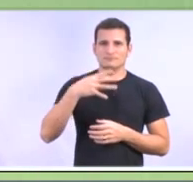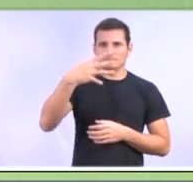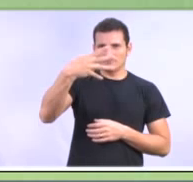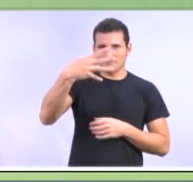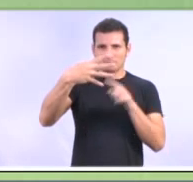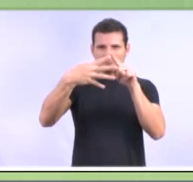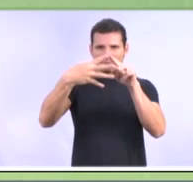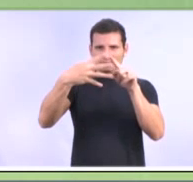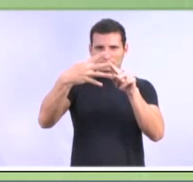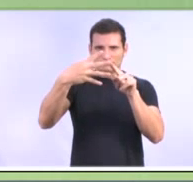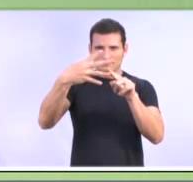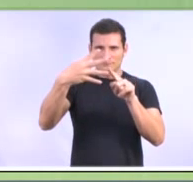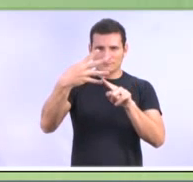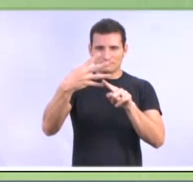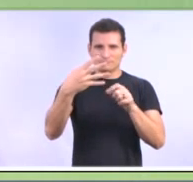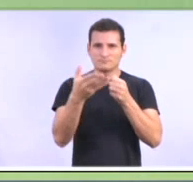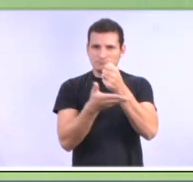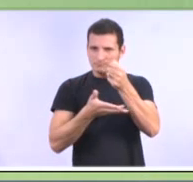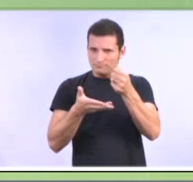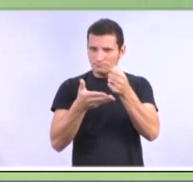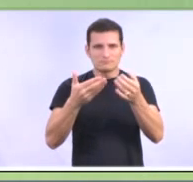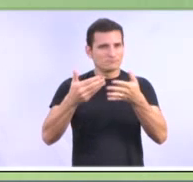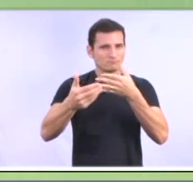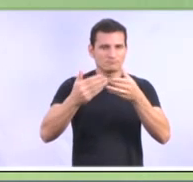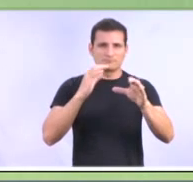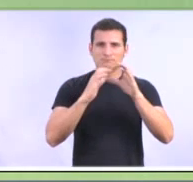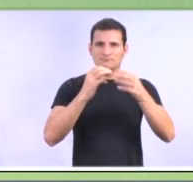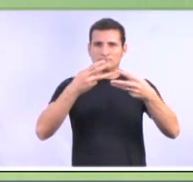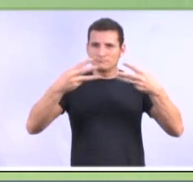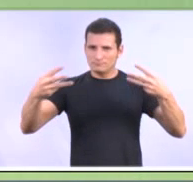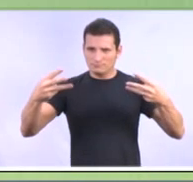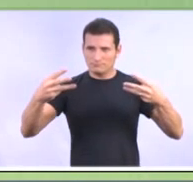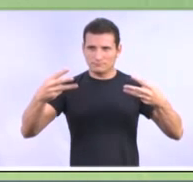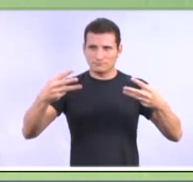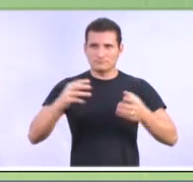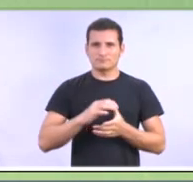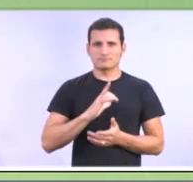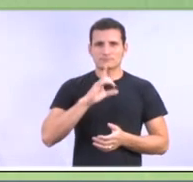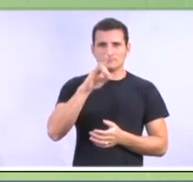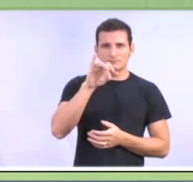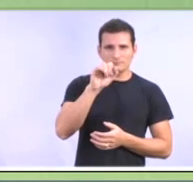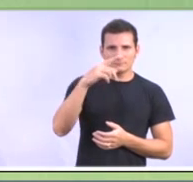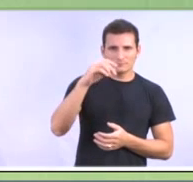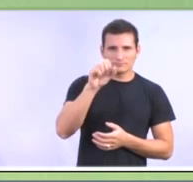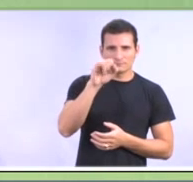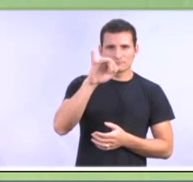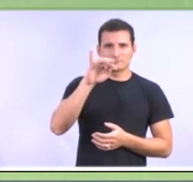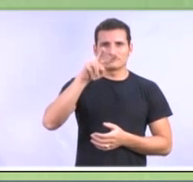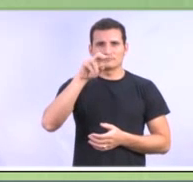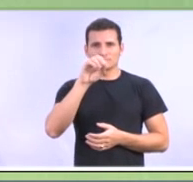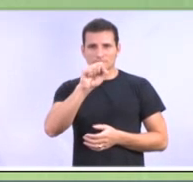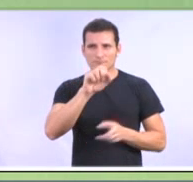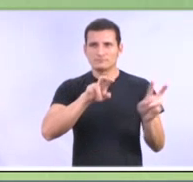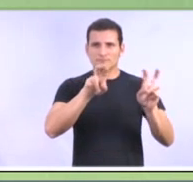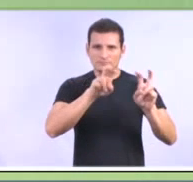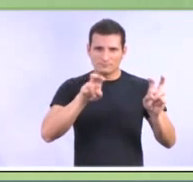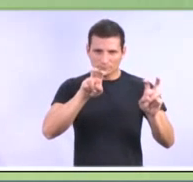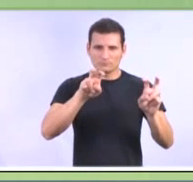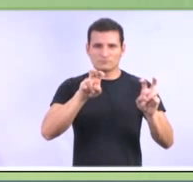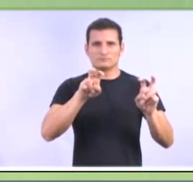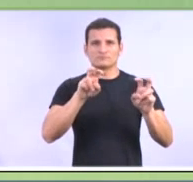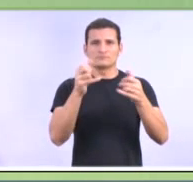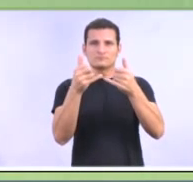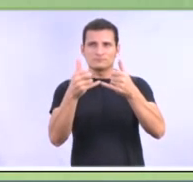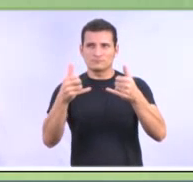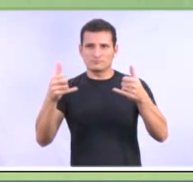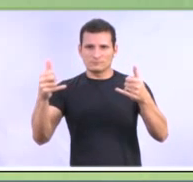né, básicos em qualquer comunicação de rede, que estavam os dispositivos, o meio físico, a mensagem e